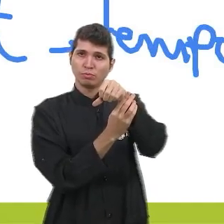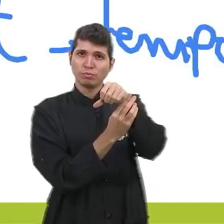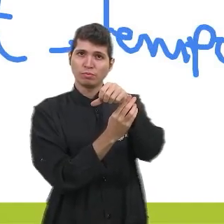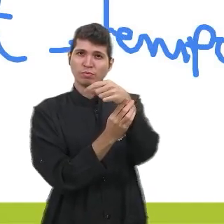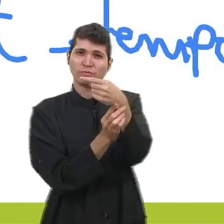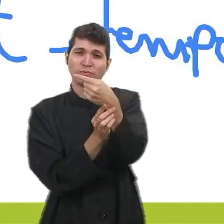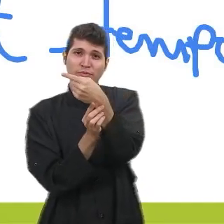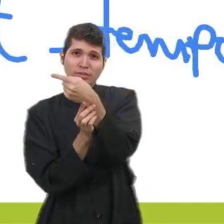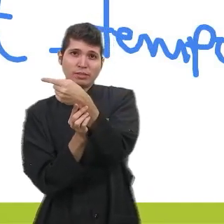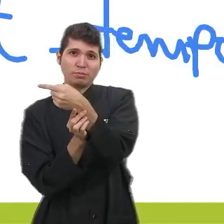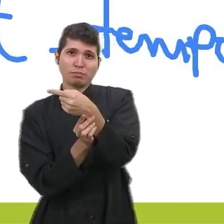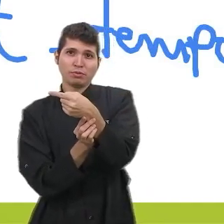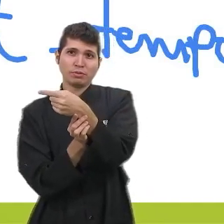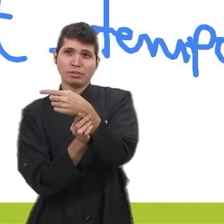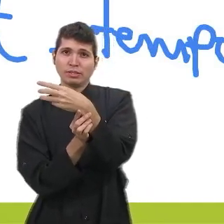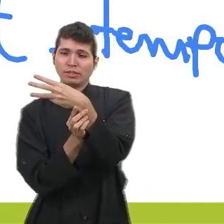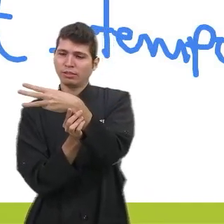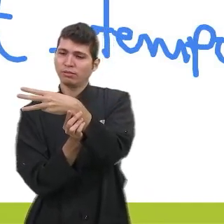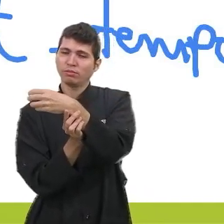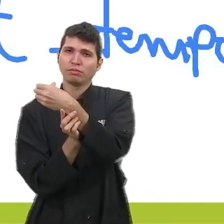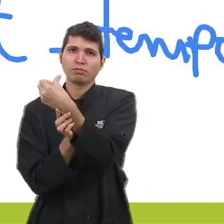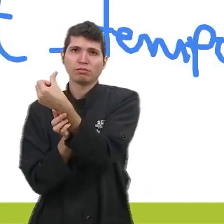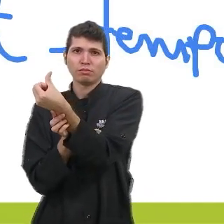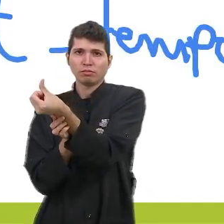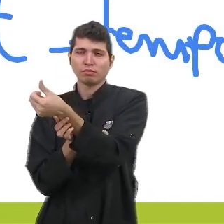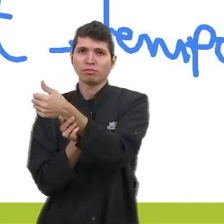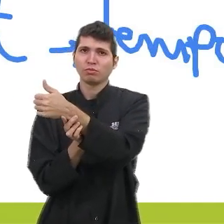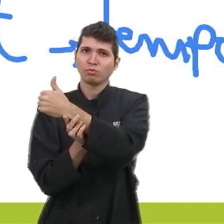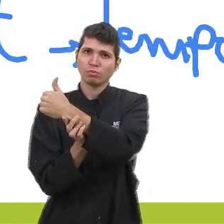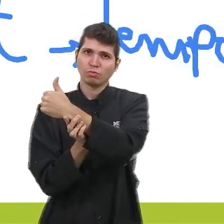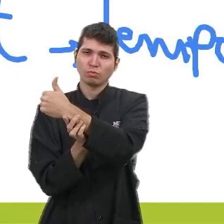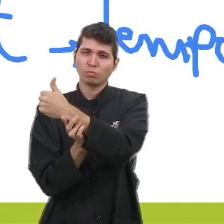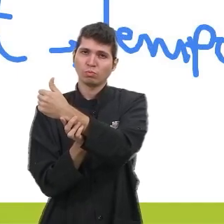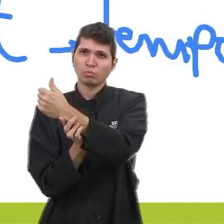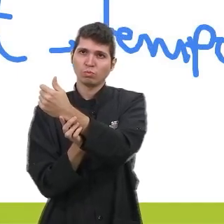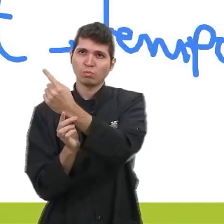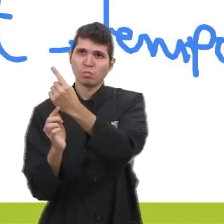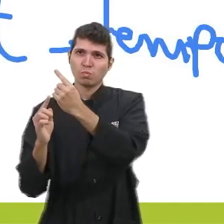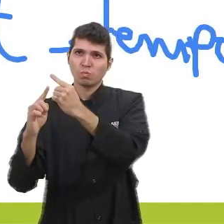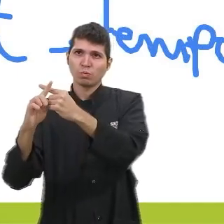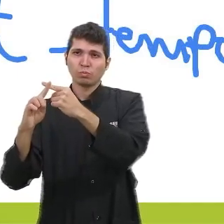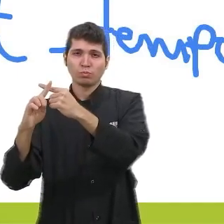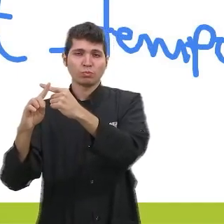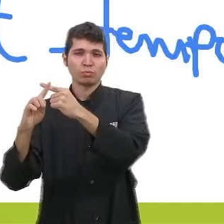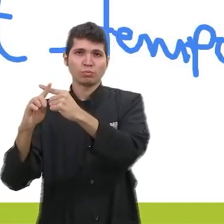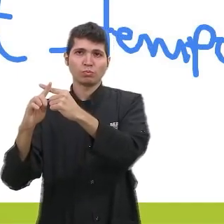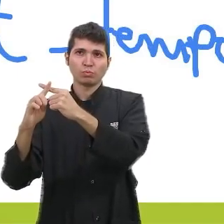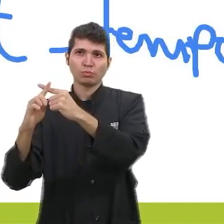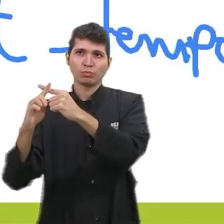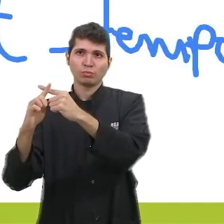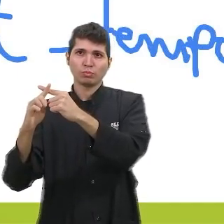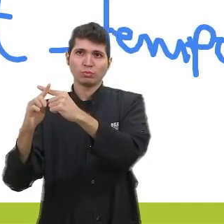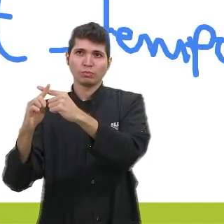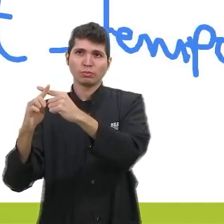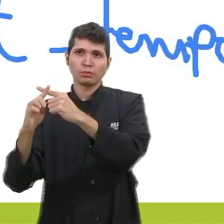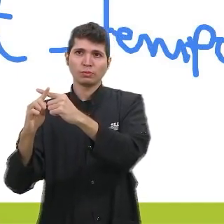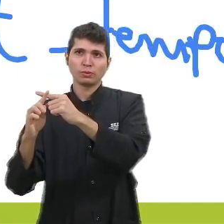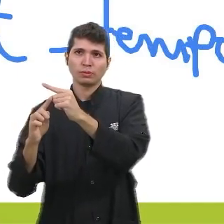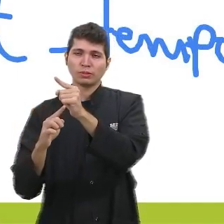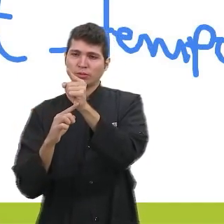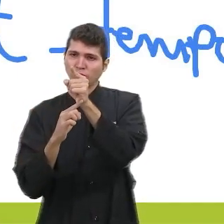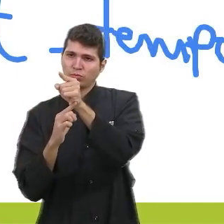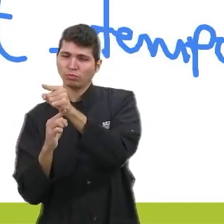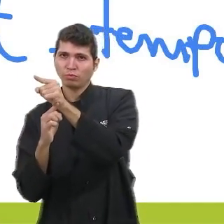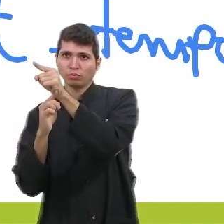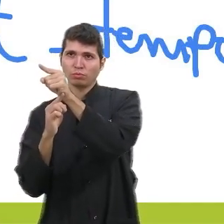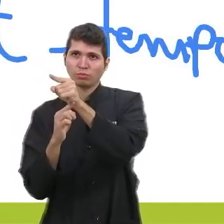menos 361, ok? Multiplicando esse camaradinho aqui, ó, meio pelos extremos, eu vou obter